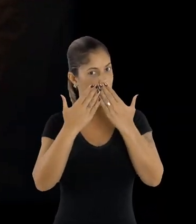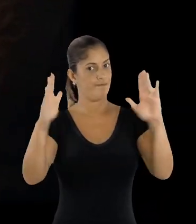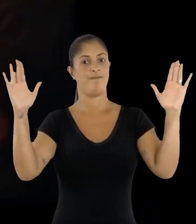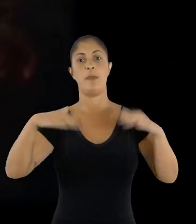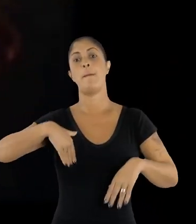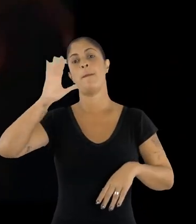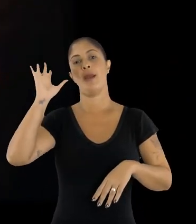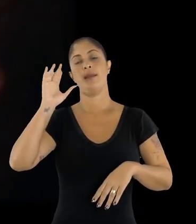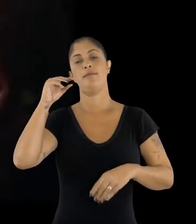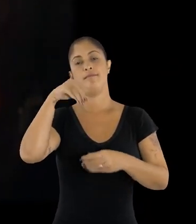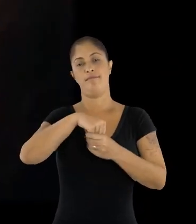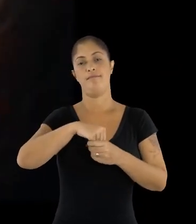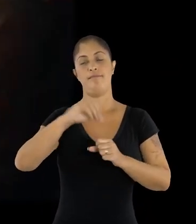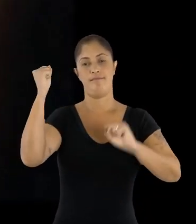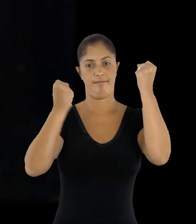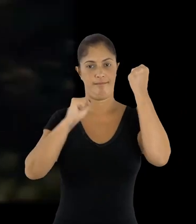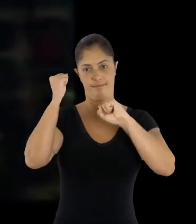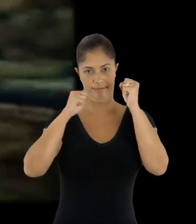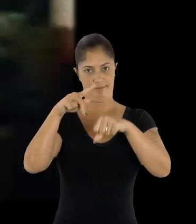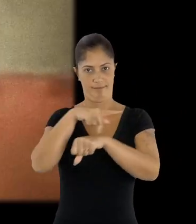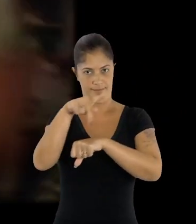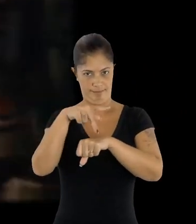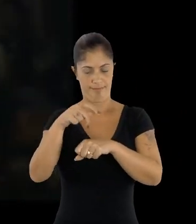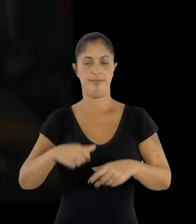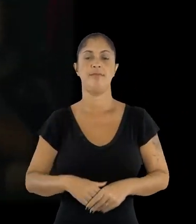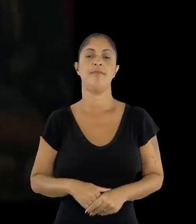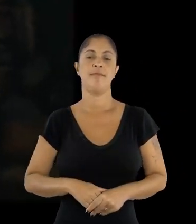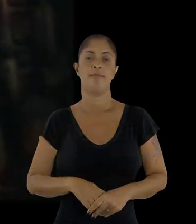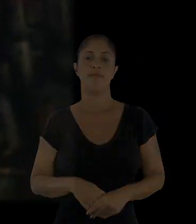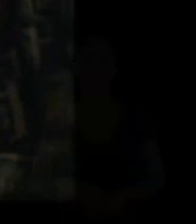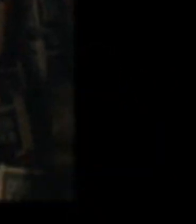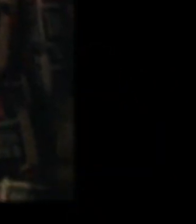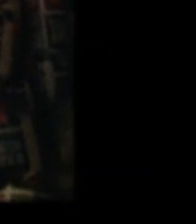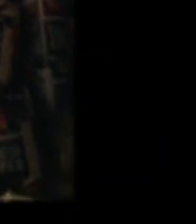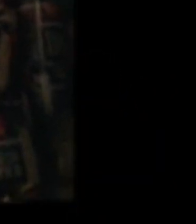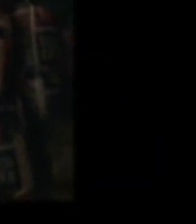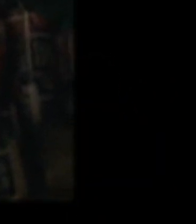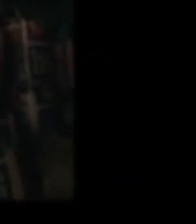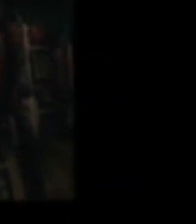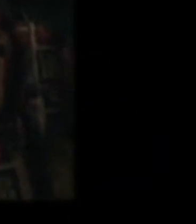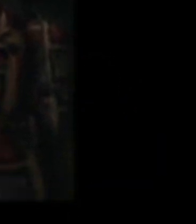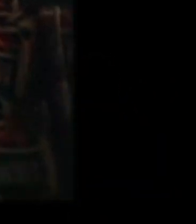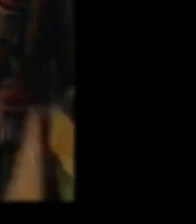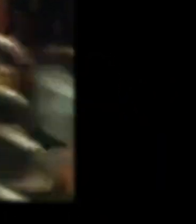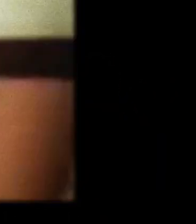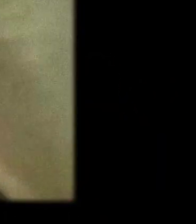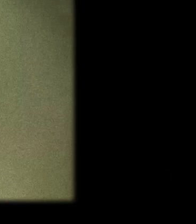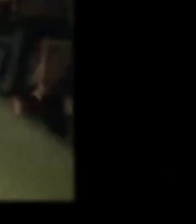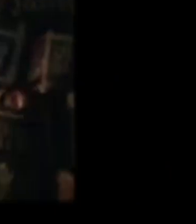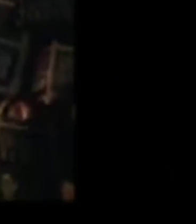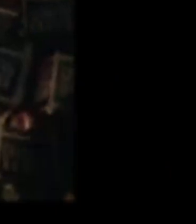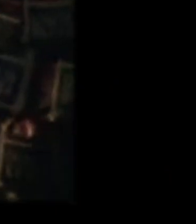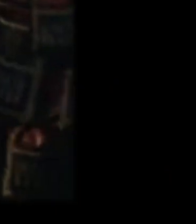jamais vista em pleno coração industrial do país. 1 quilo de feijão. Sabão. Galpão. Em